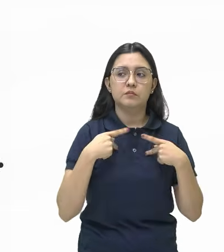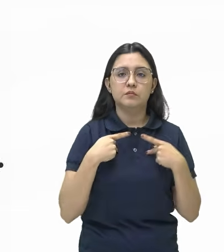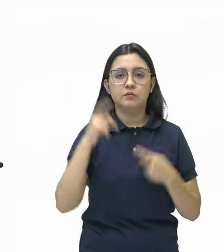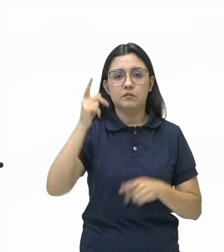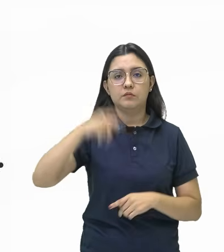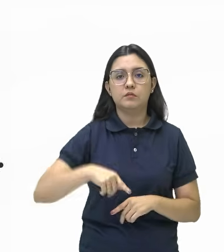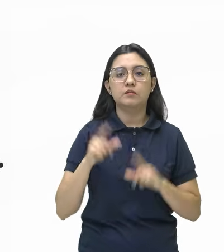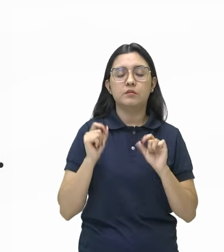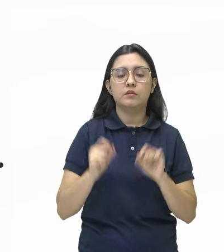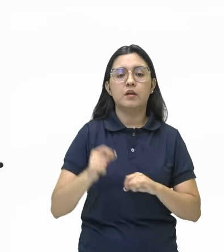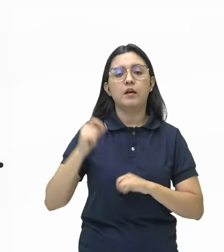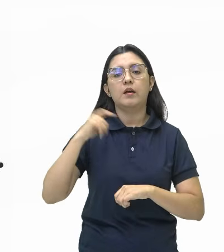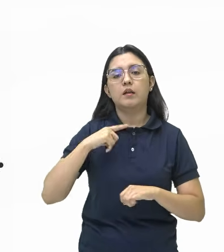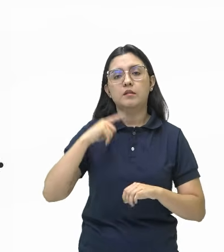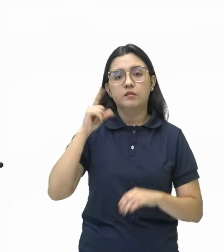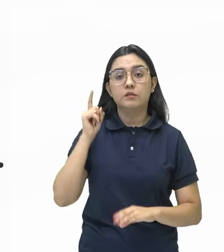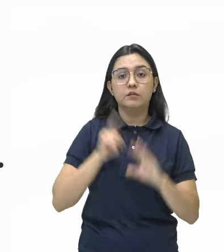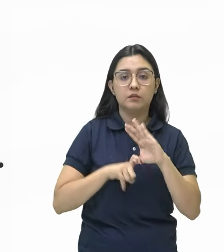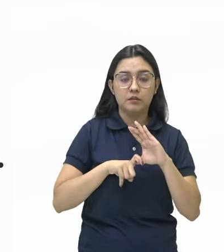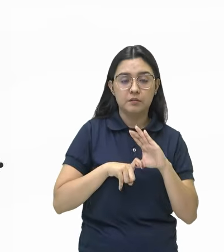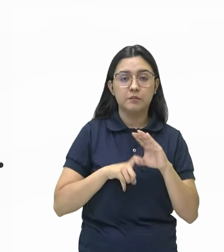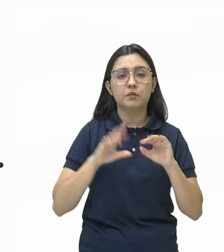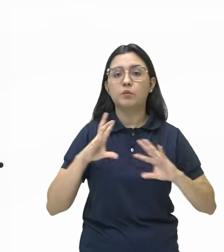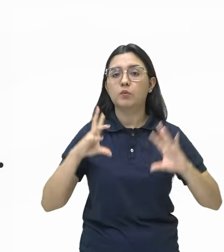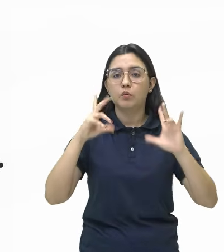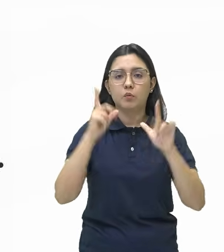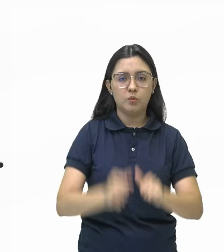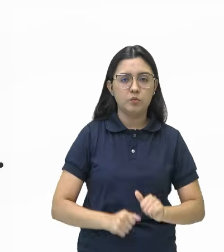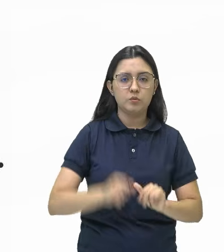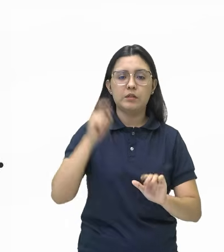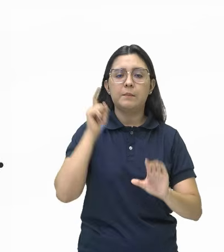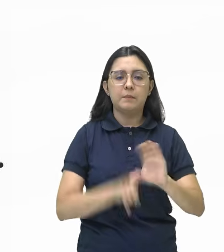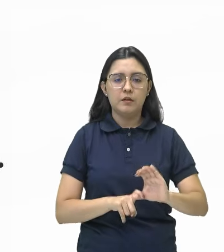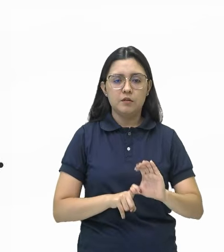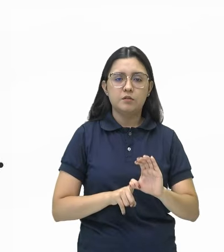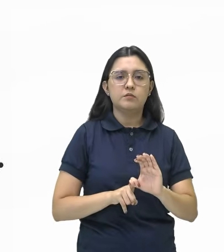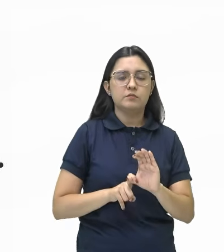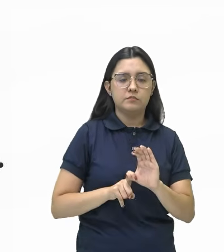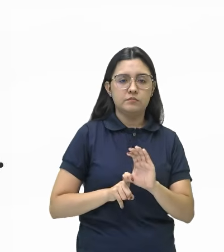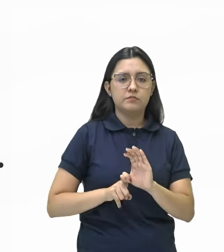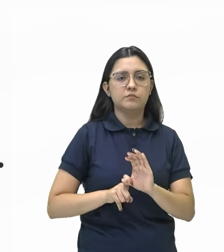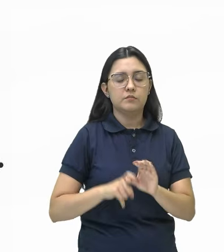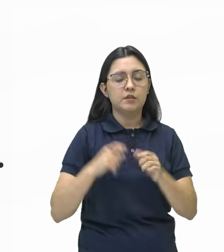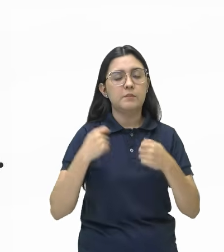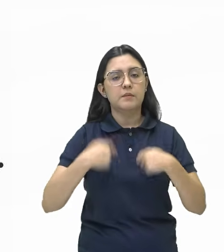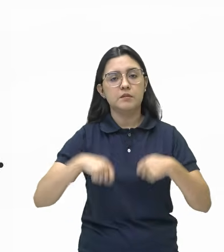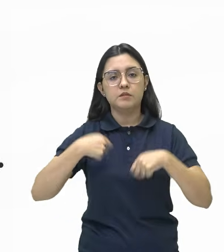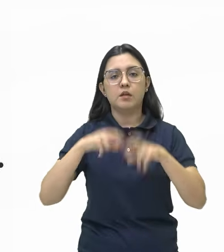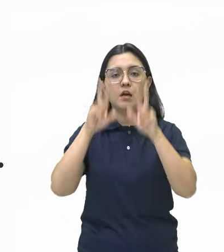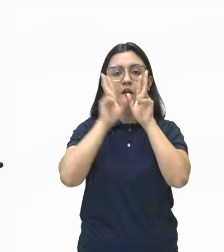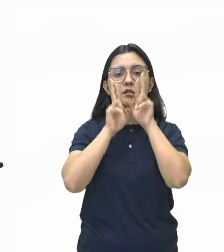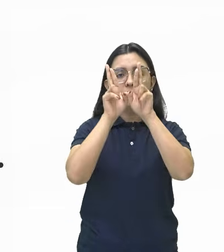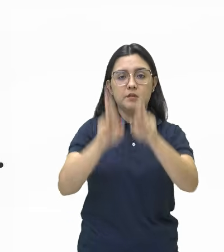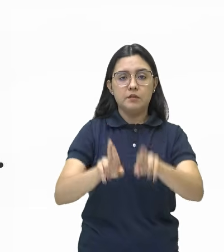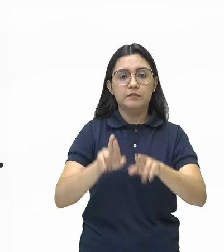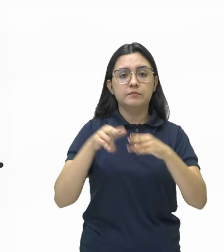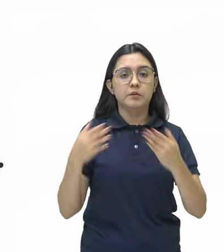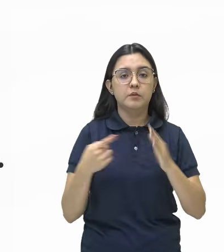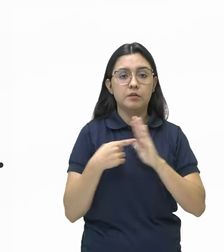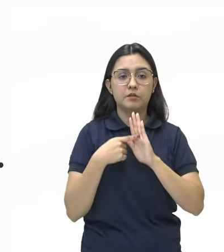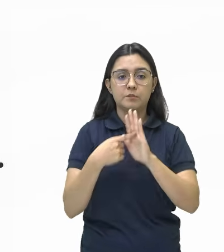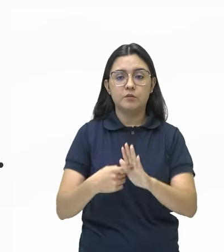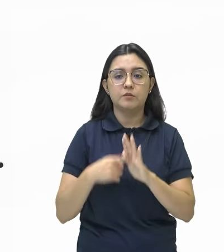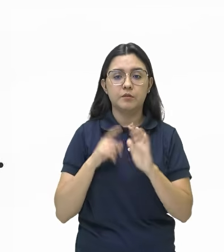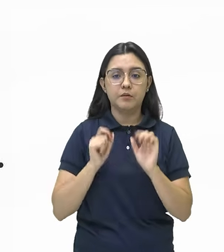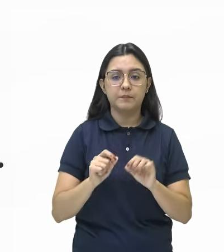são interdependentes, ou seja, todos dependem um do outro e merecem respeito. E aqui a gente destaca, né,